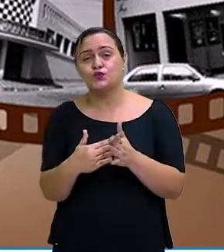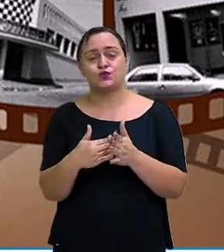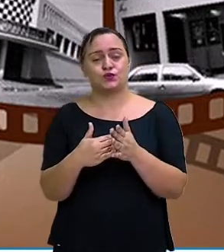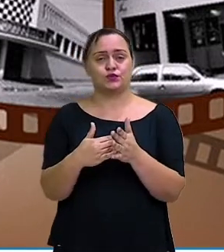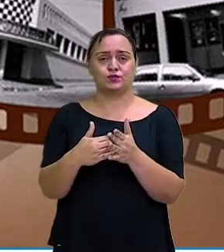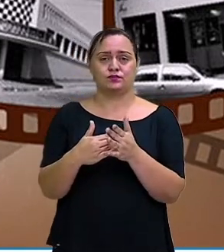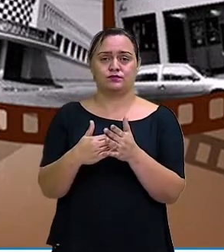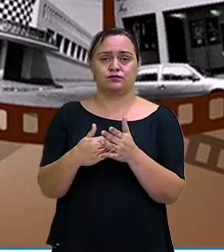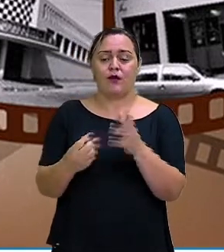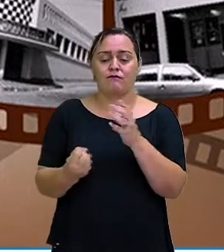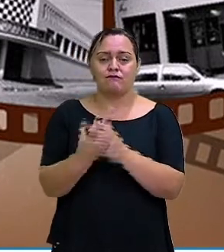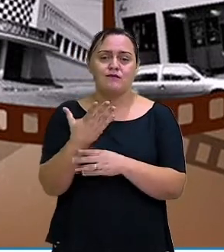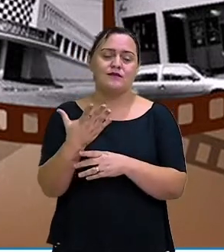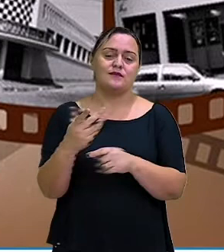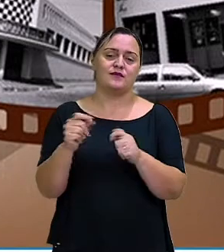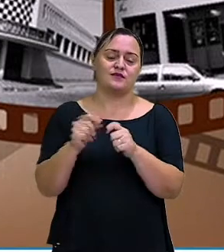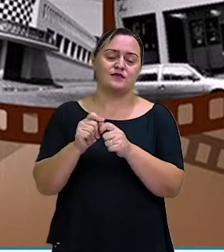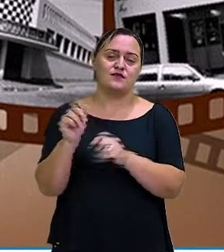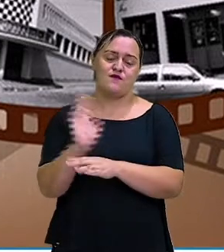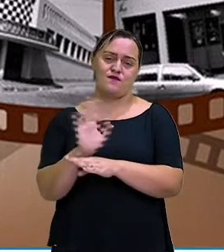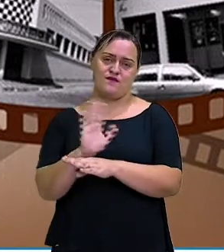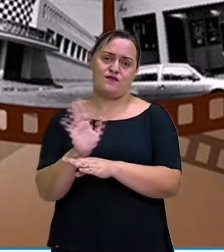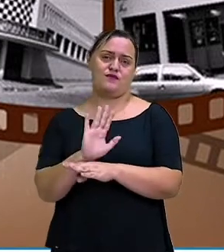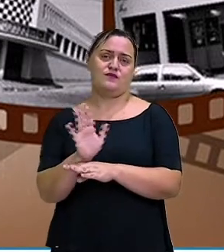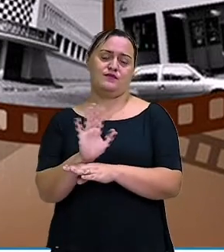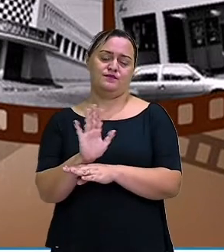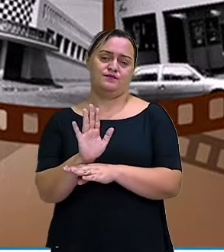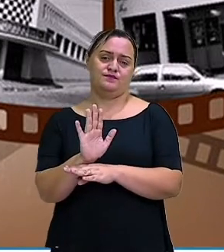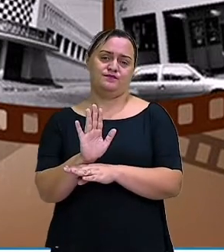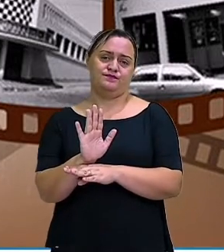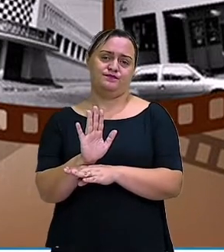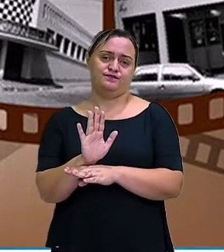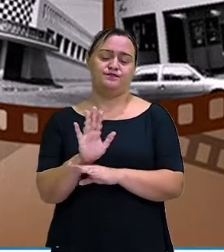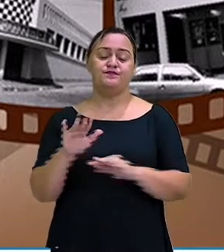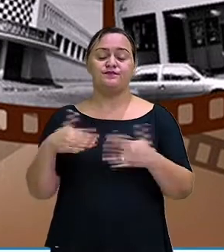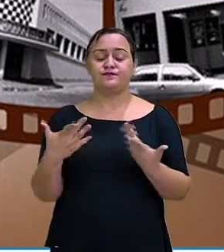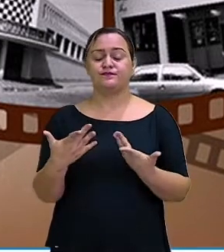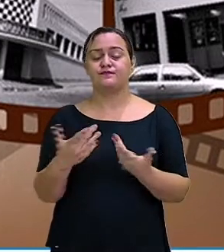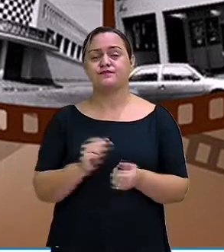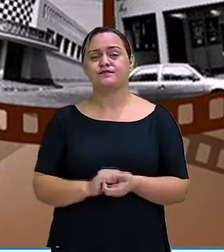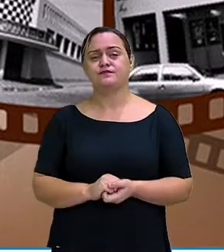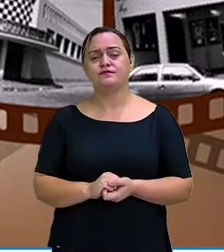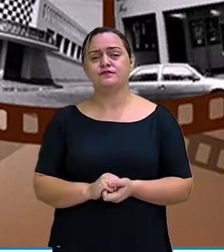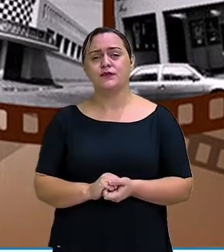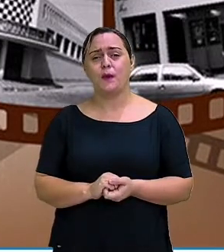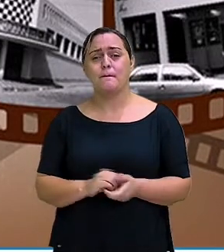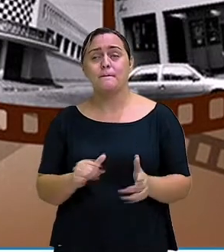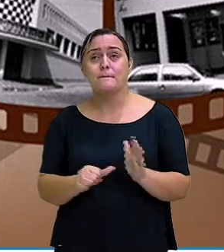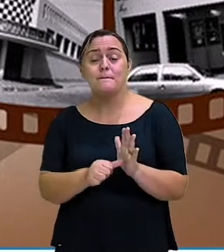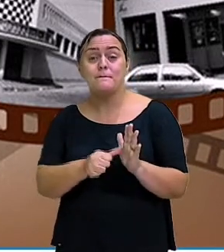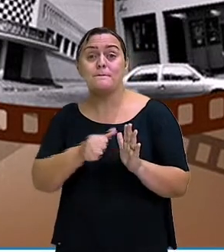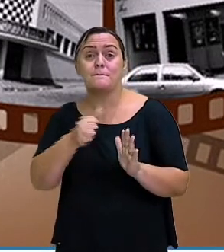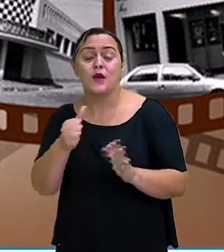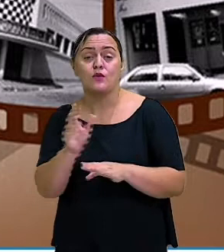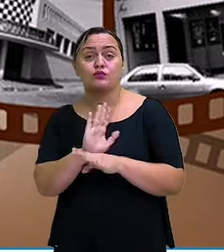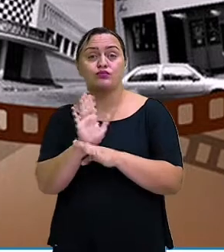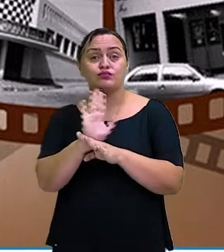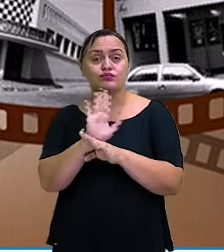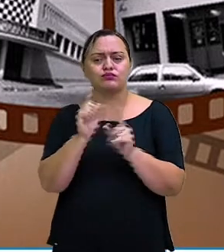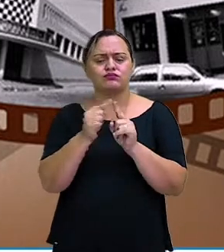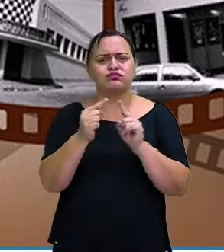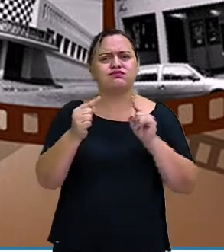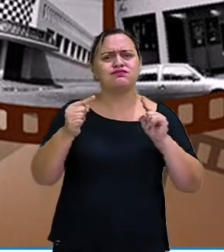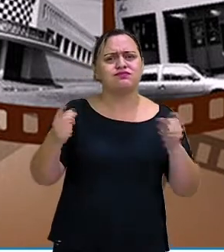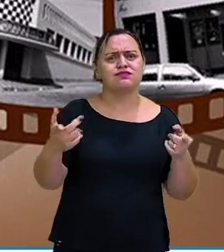financeiros. Tanto que o primeiro longa falado feito em Minas é de